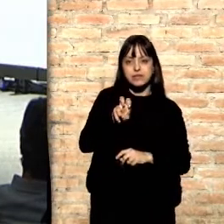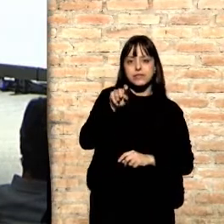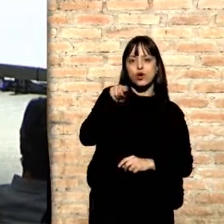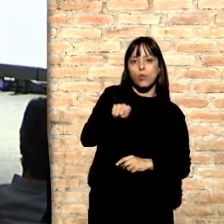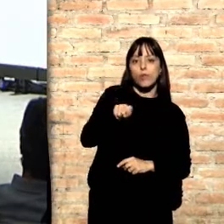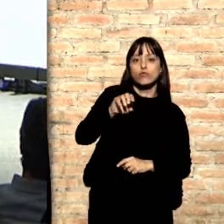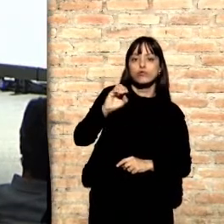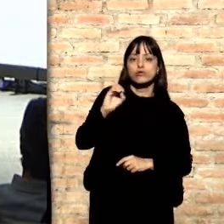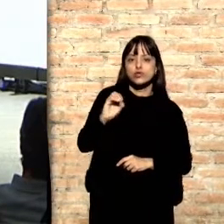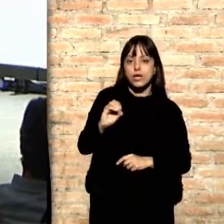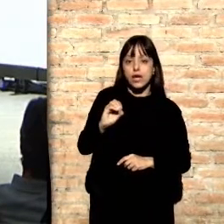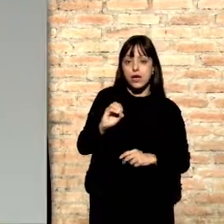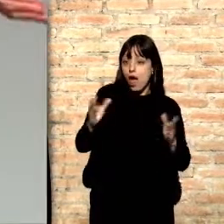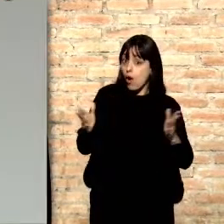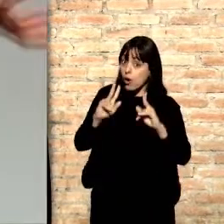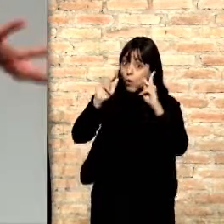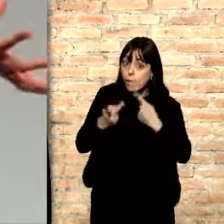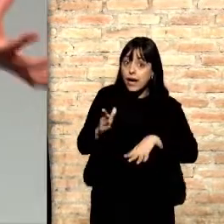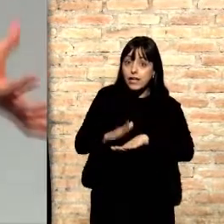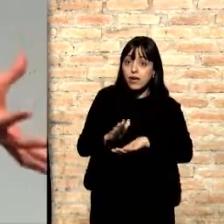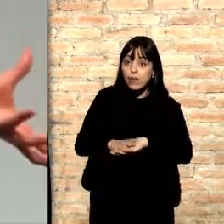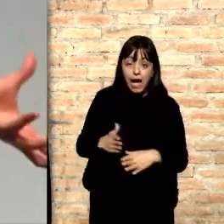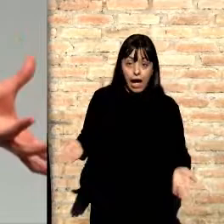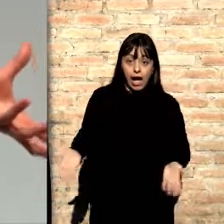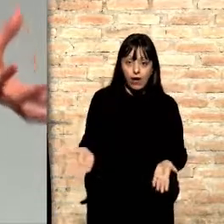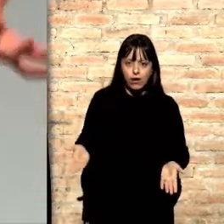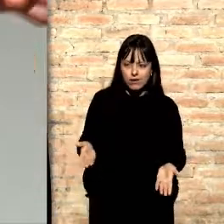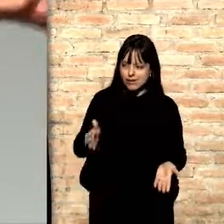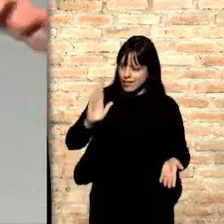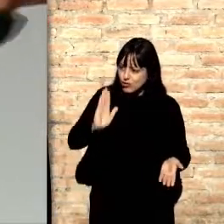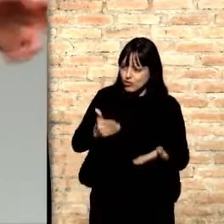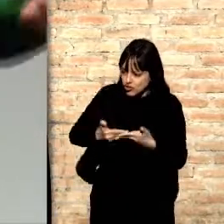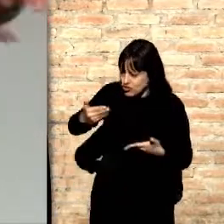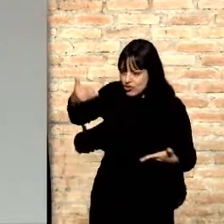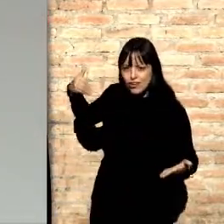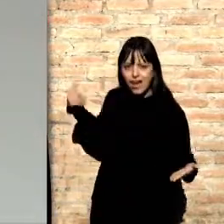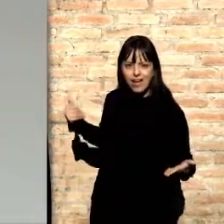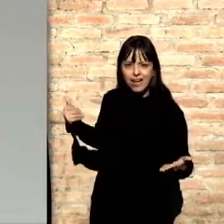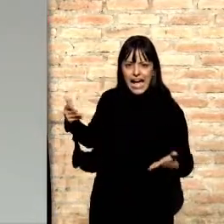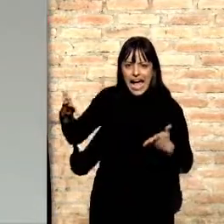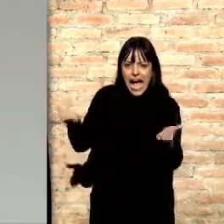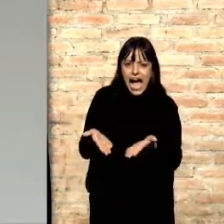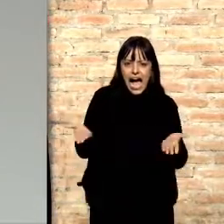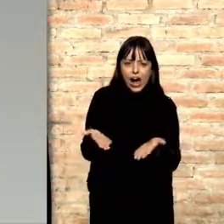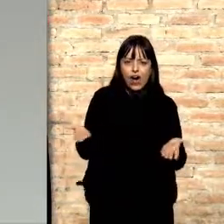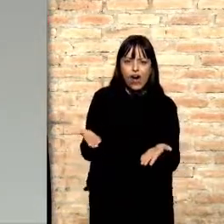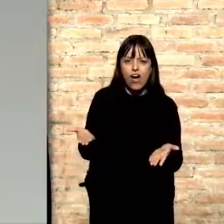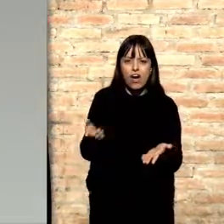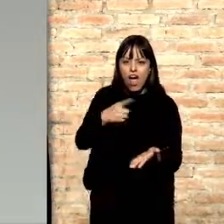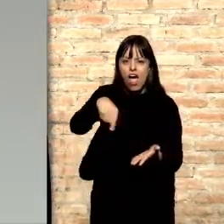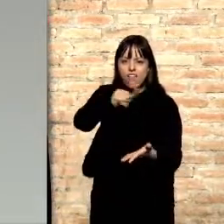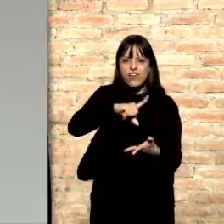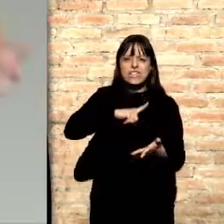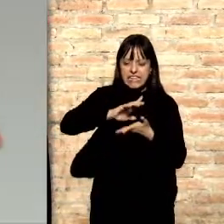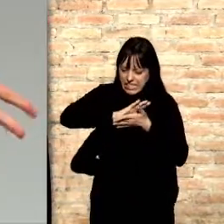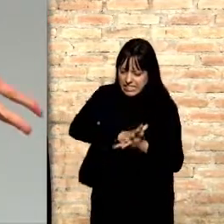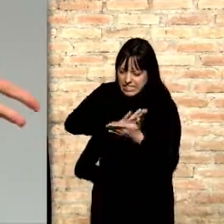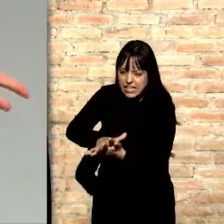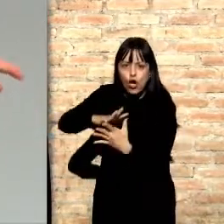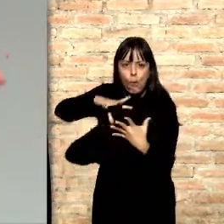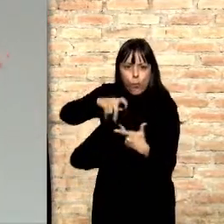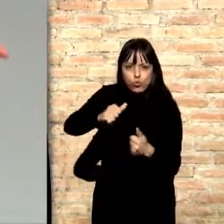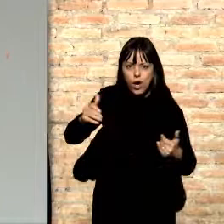humano run off depois duas vezes primeiro em tudo agora